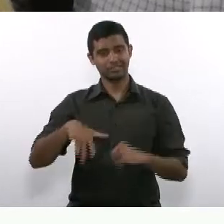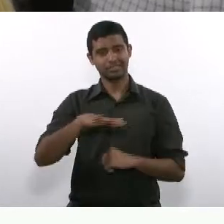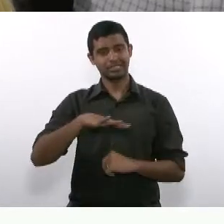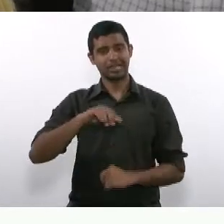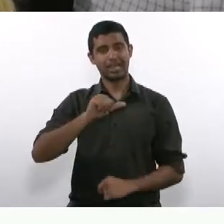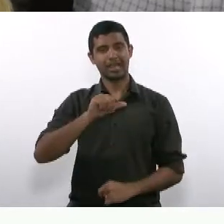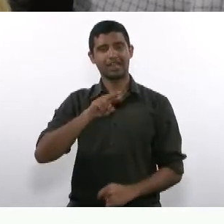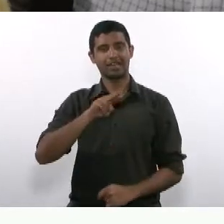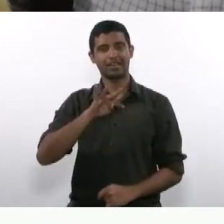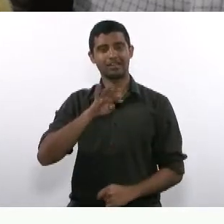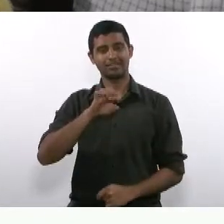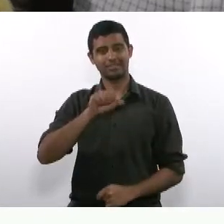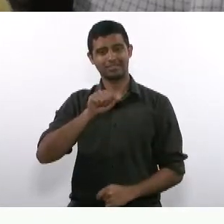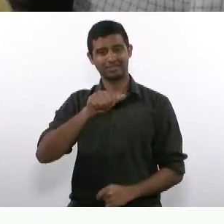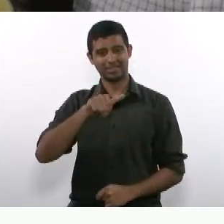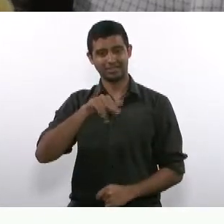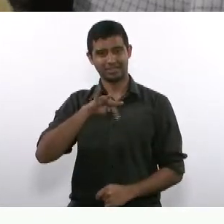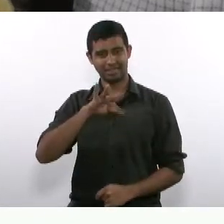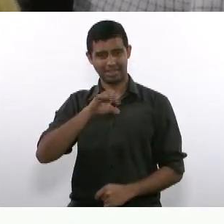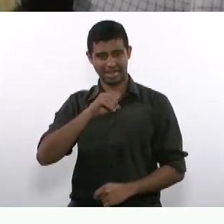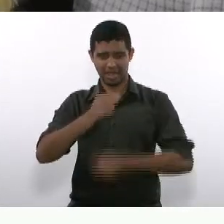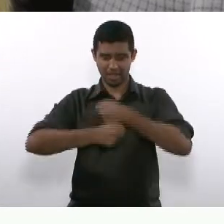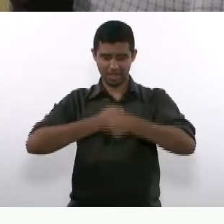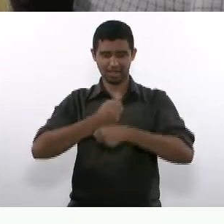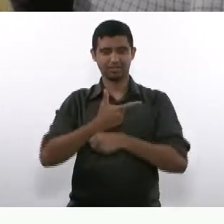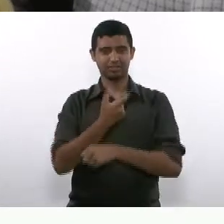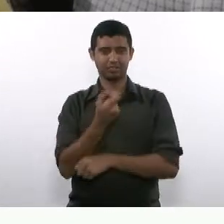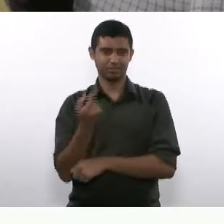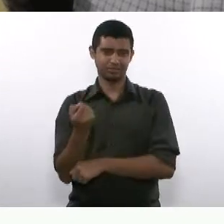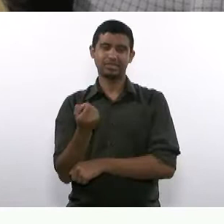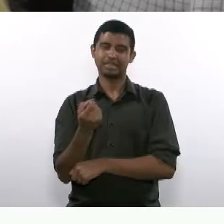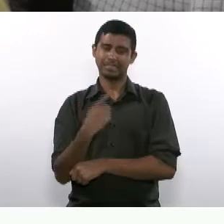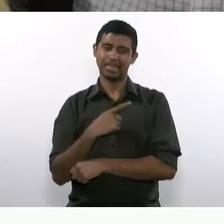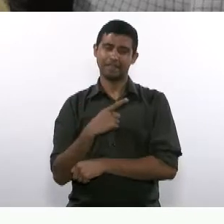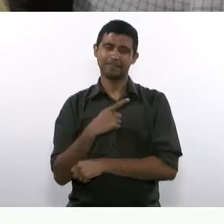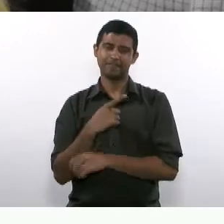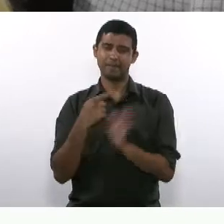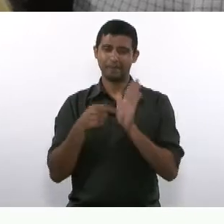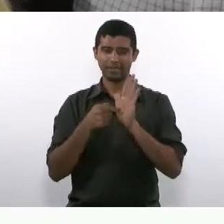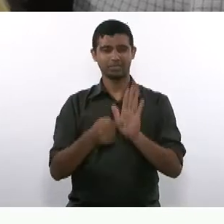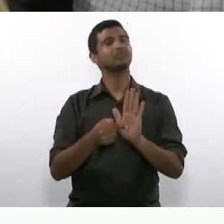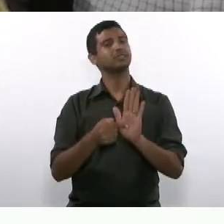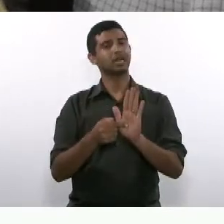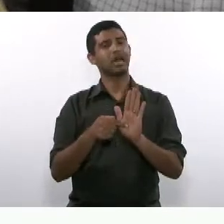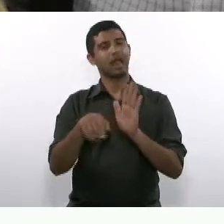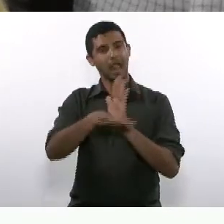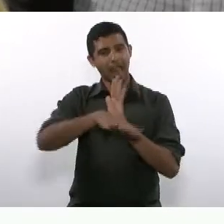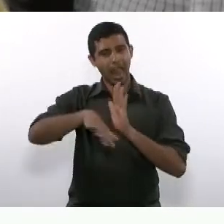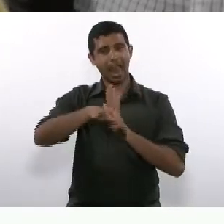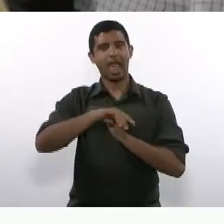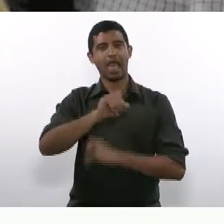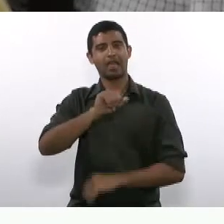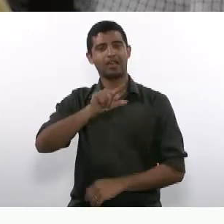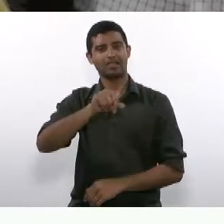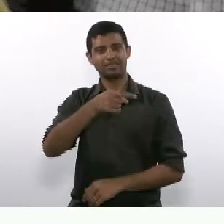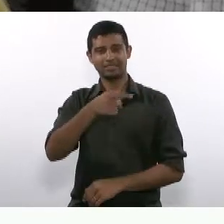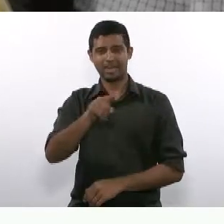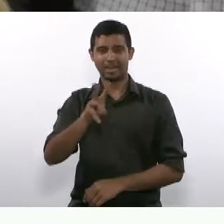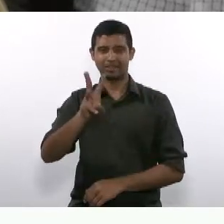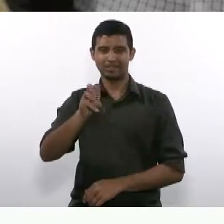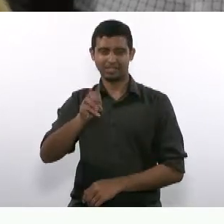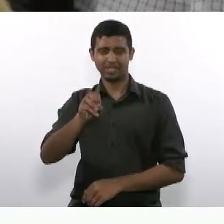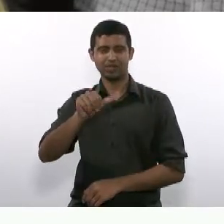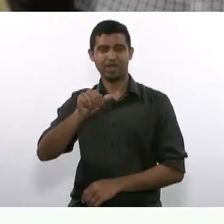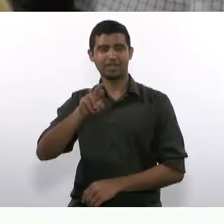em 2020. A gente fez uma pequena amostra, que não foi tão pequena assim, durante o Salão de Turismo. 50 artesãos de